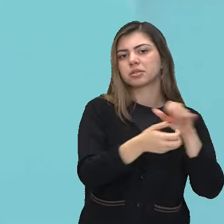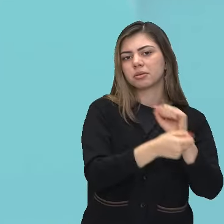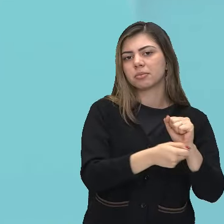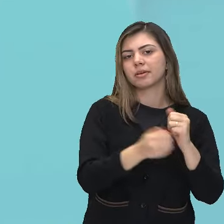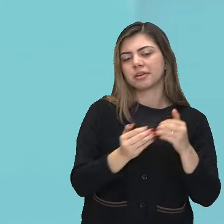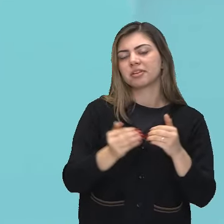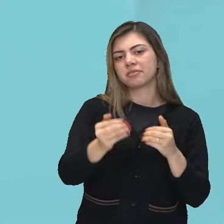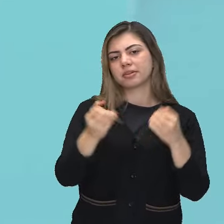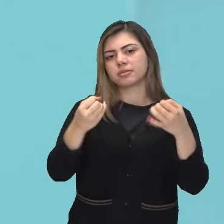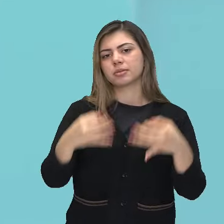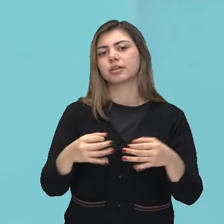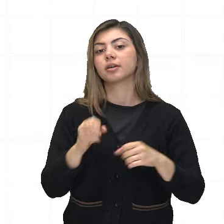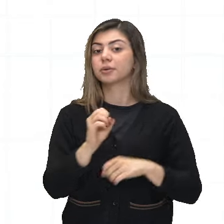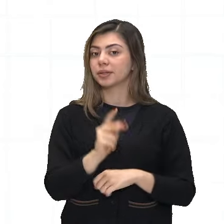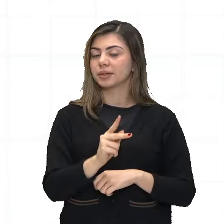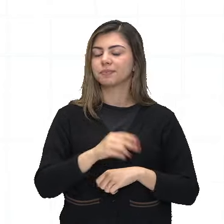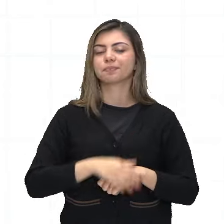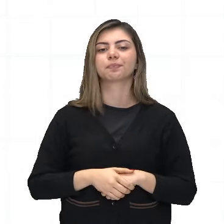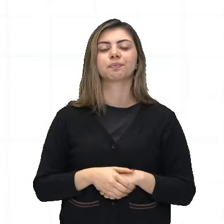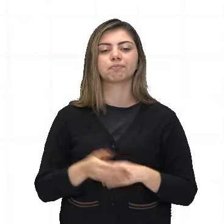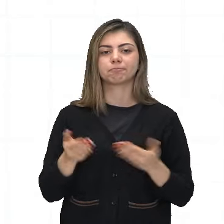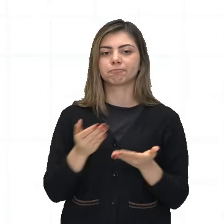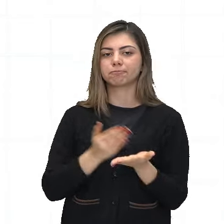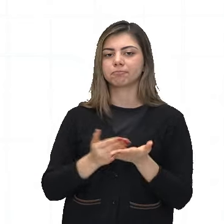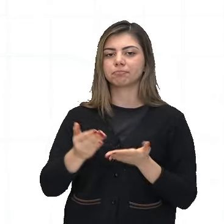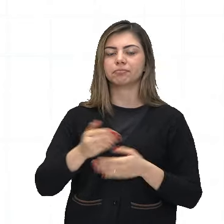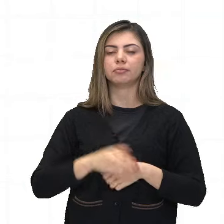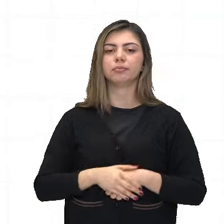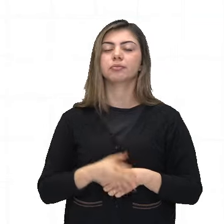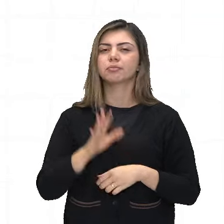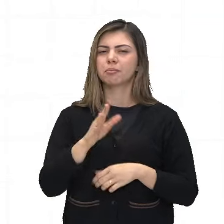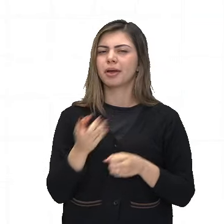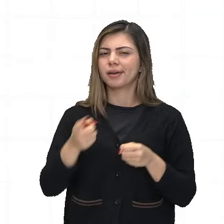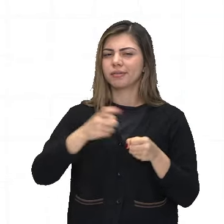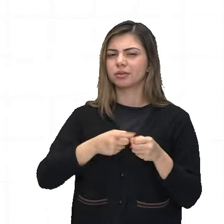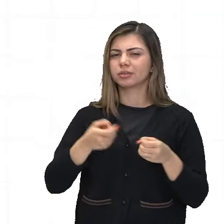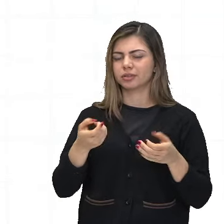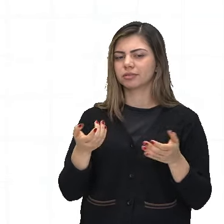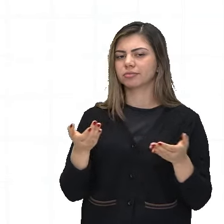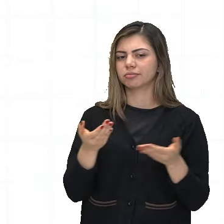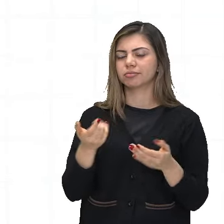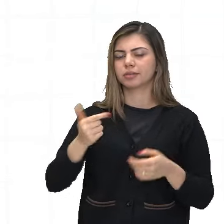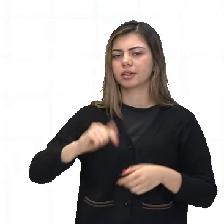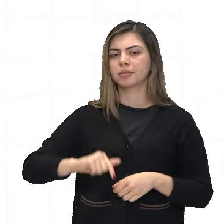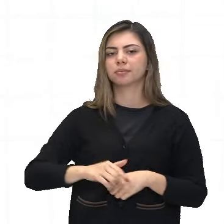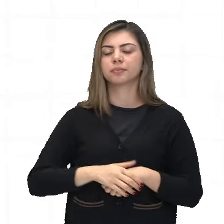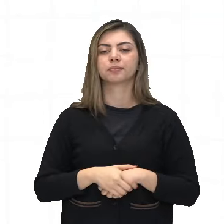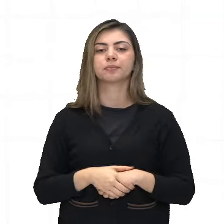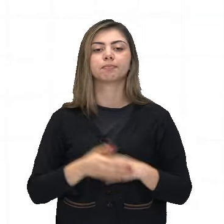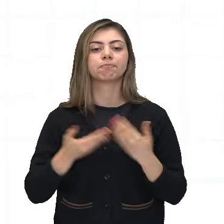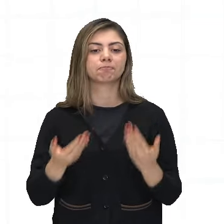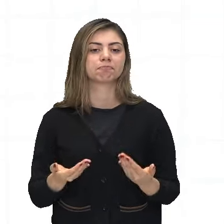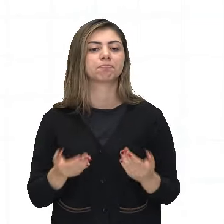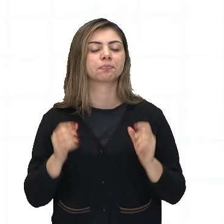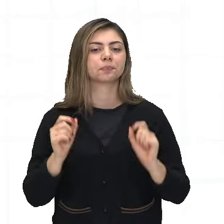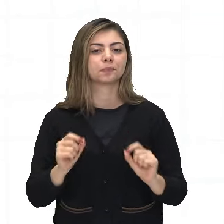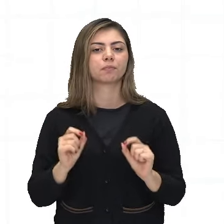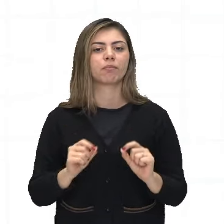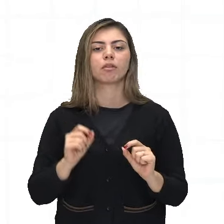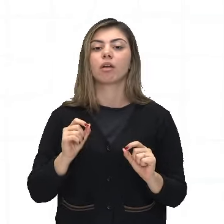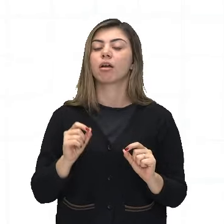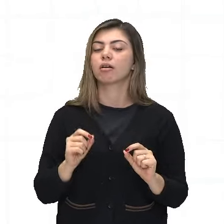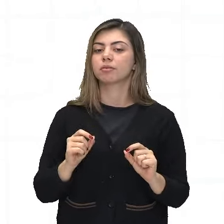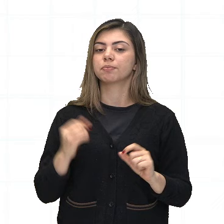desenvolvidos vamos continuar o nosso texto só voltando lá rapidinho naquela outra cartela Ok portanto é